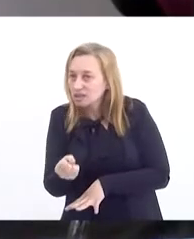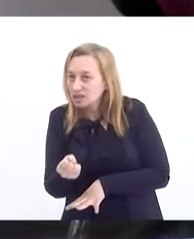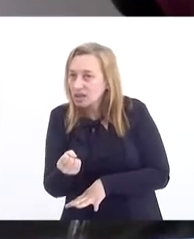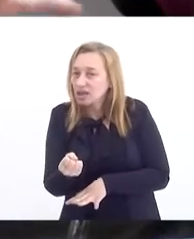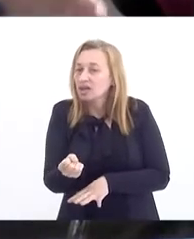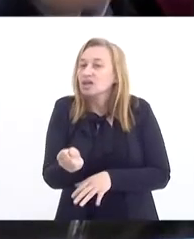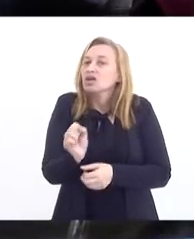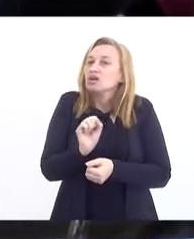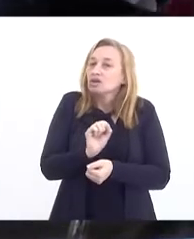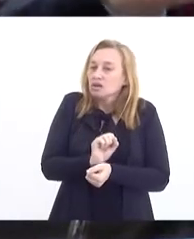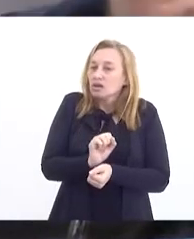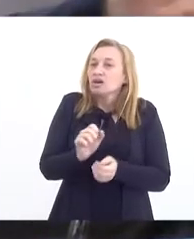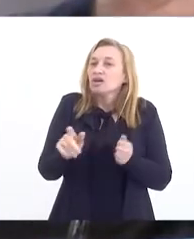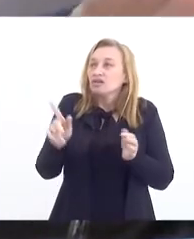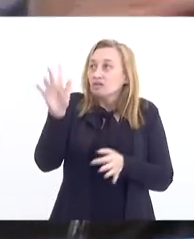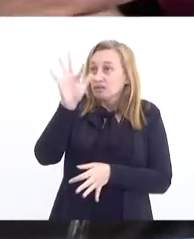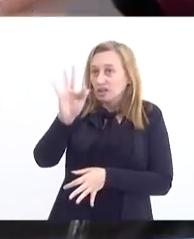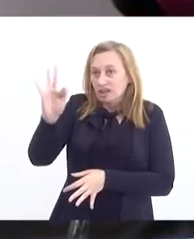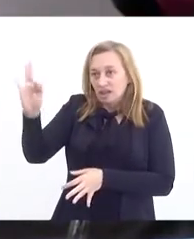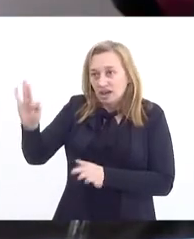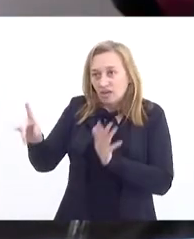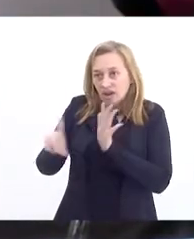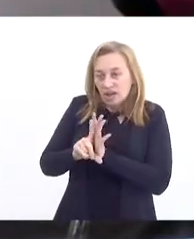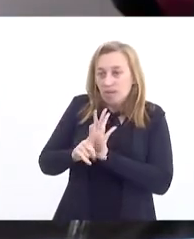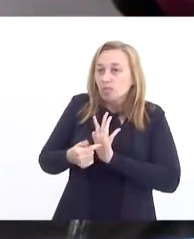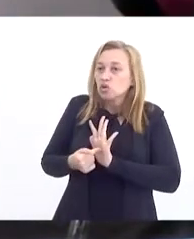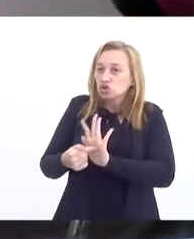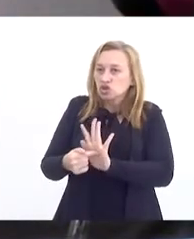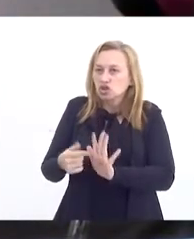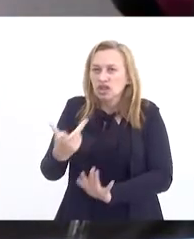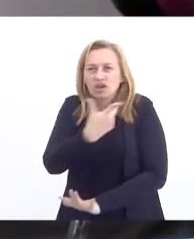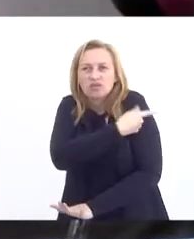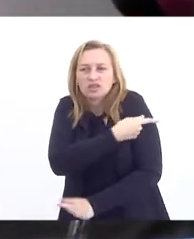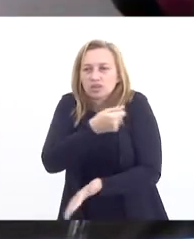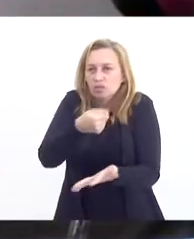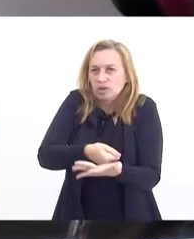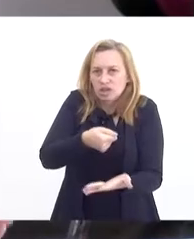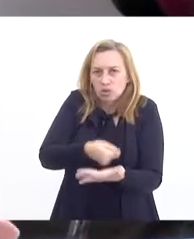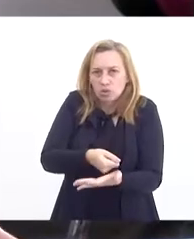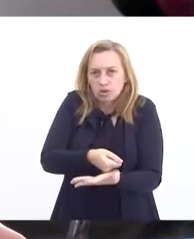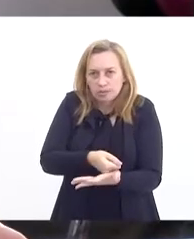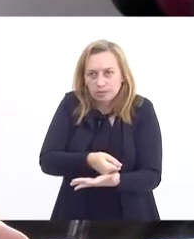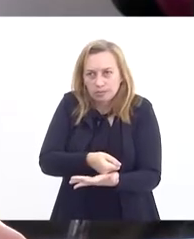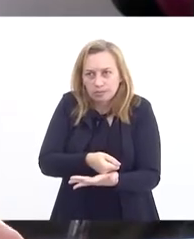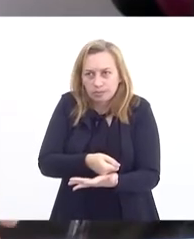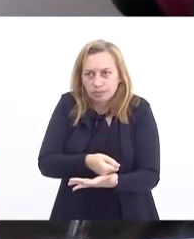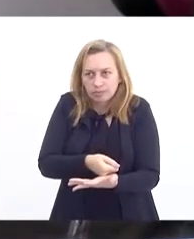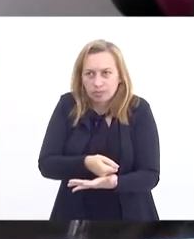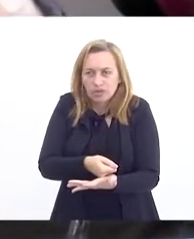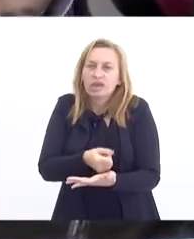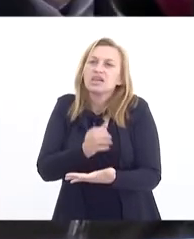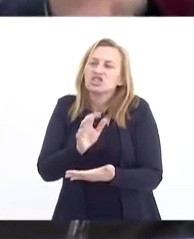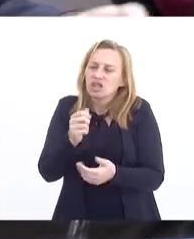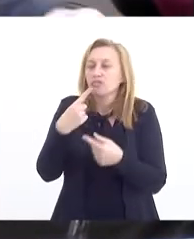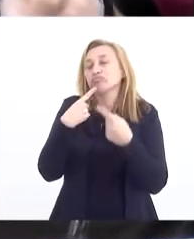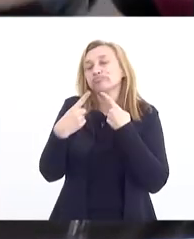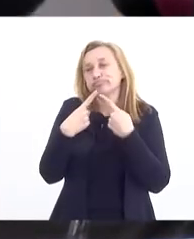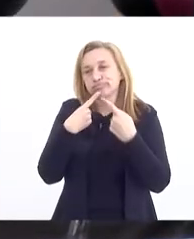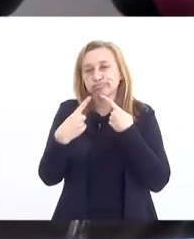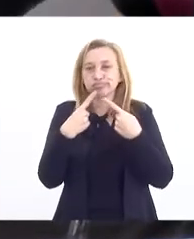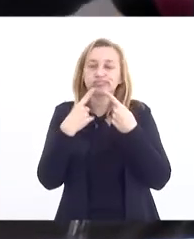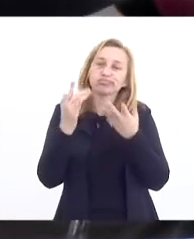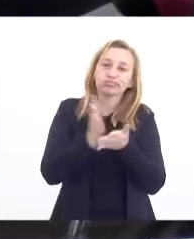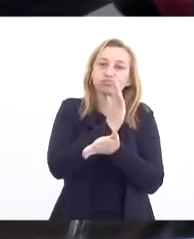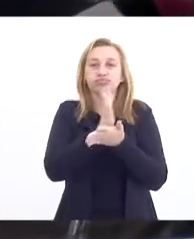vali da legislação federal, mostrando que a vacina era obrigatória. Isso gerou uma discussão com